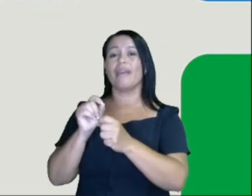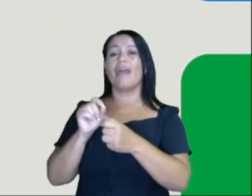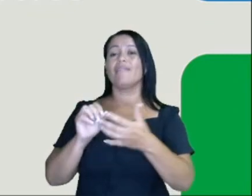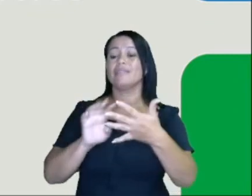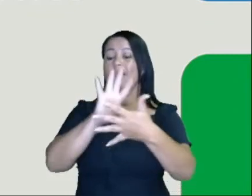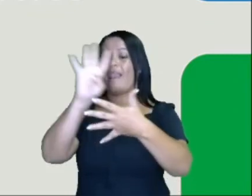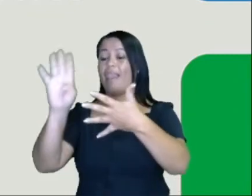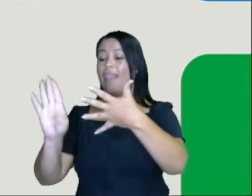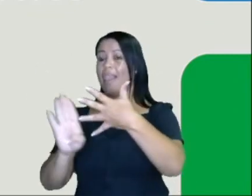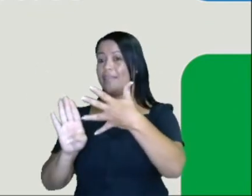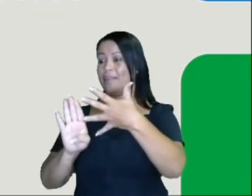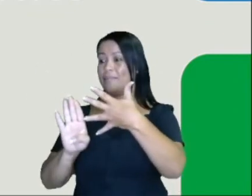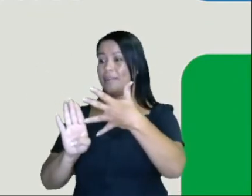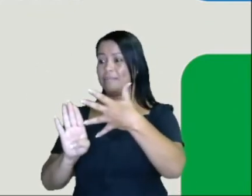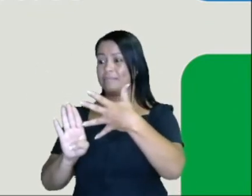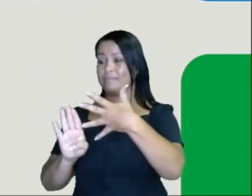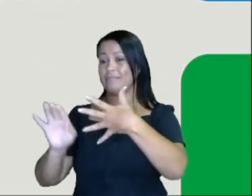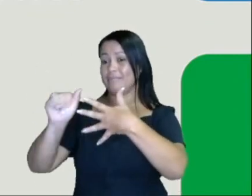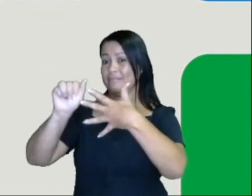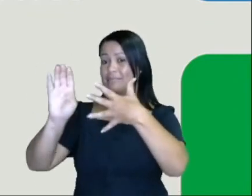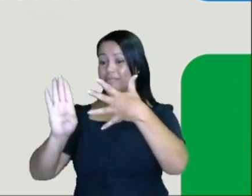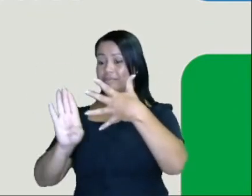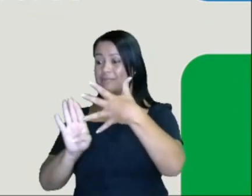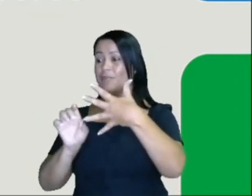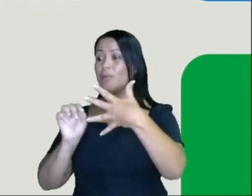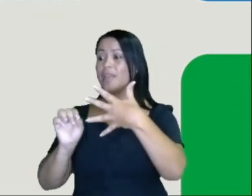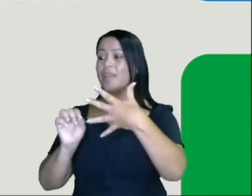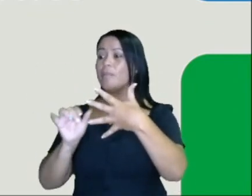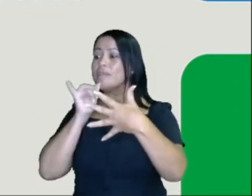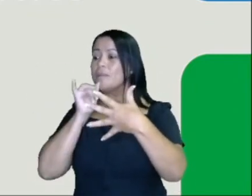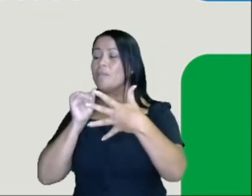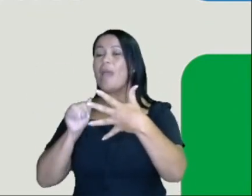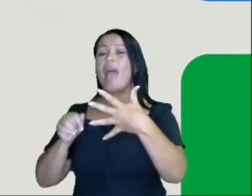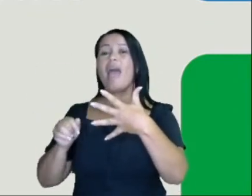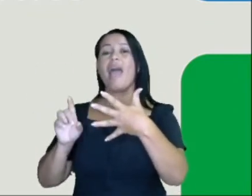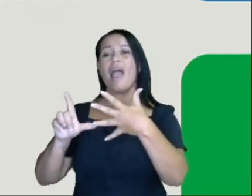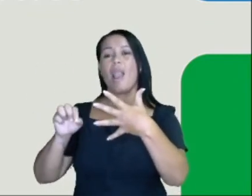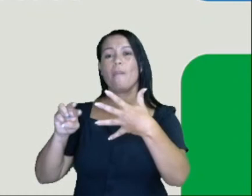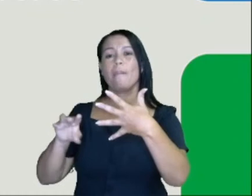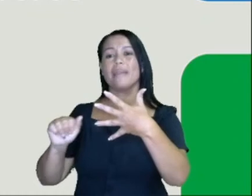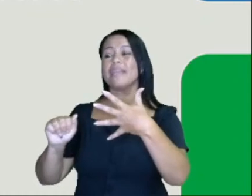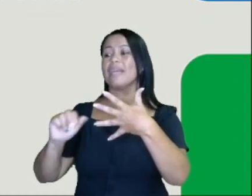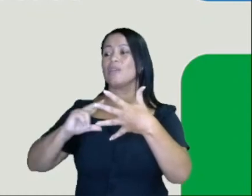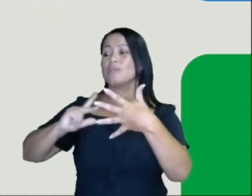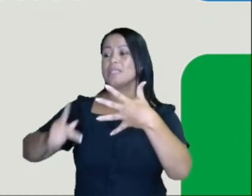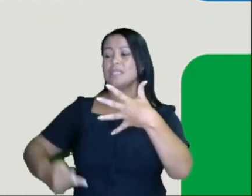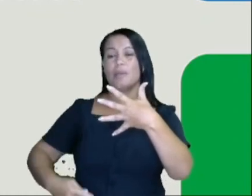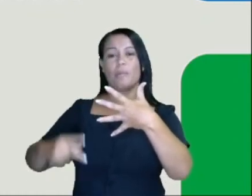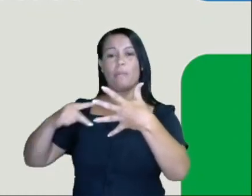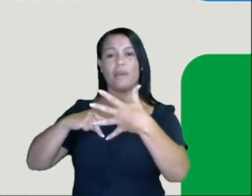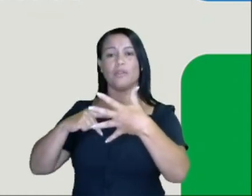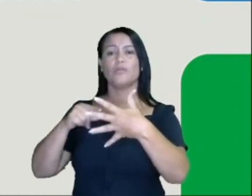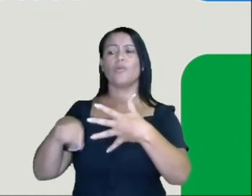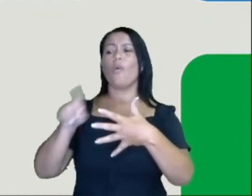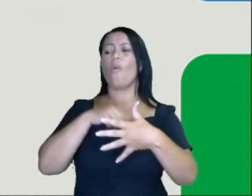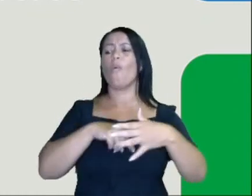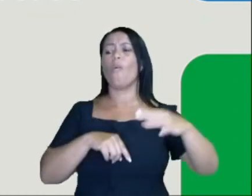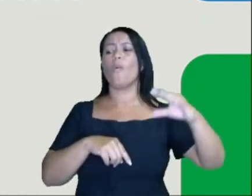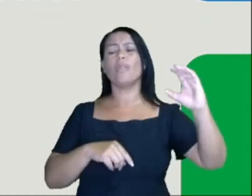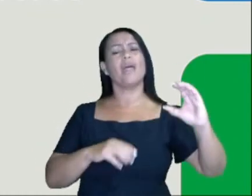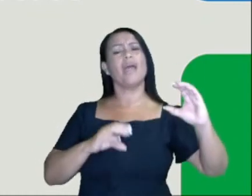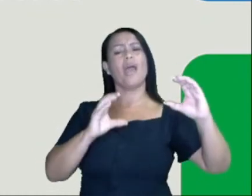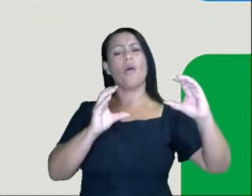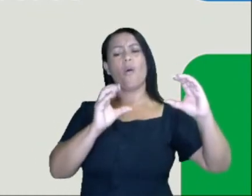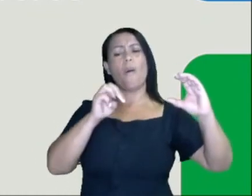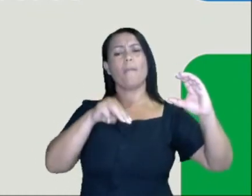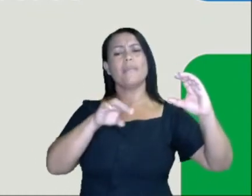humano. Uma outra relação chama-se comensalismo, em que um